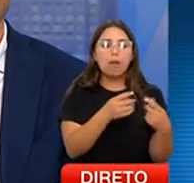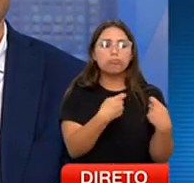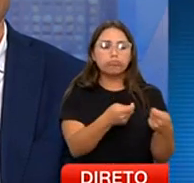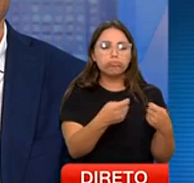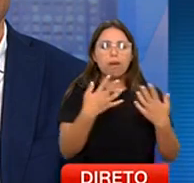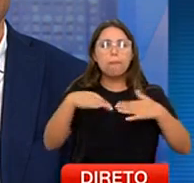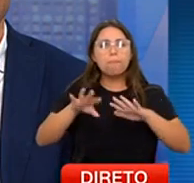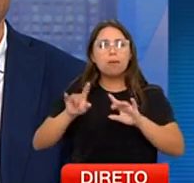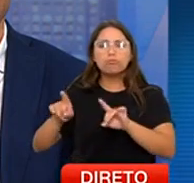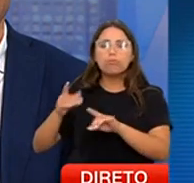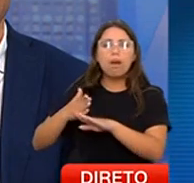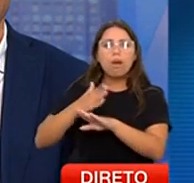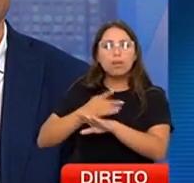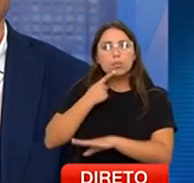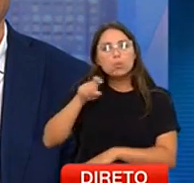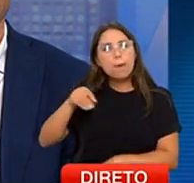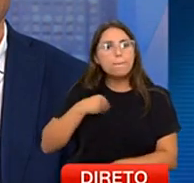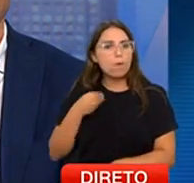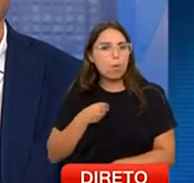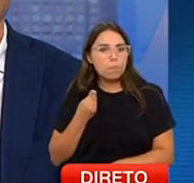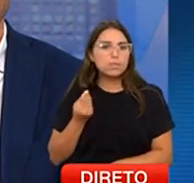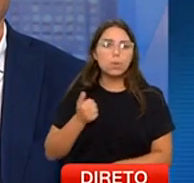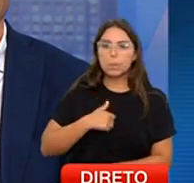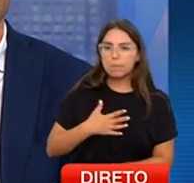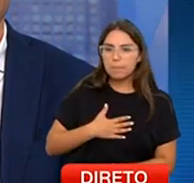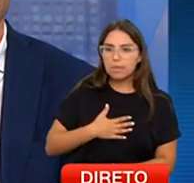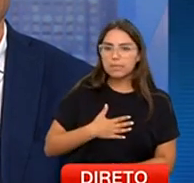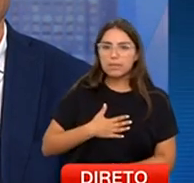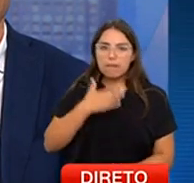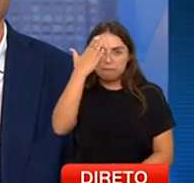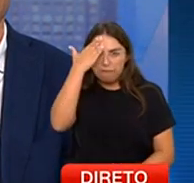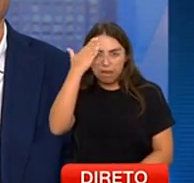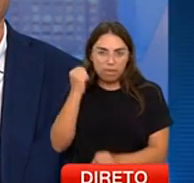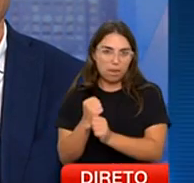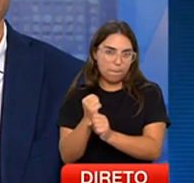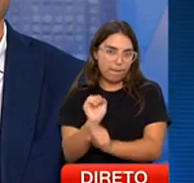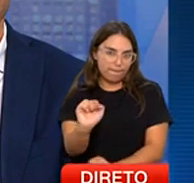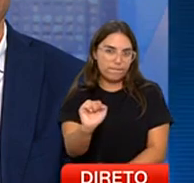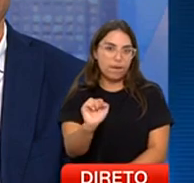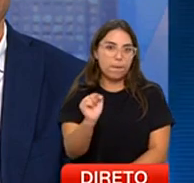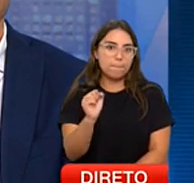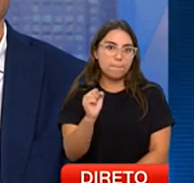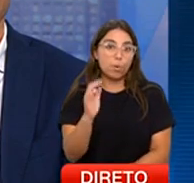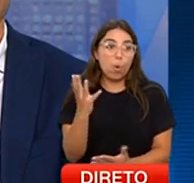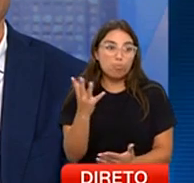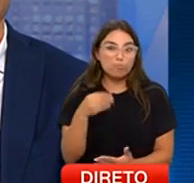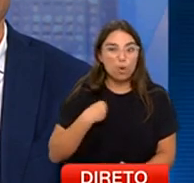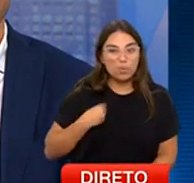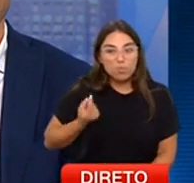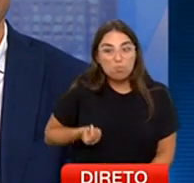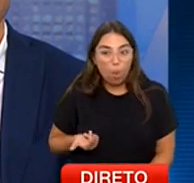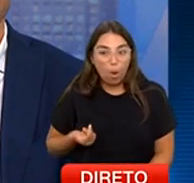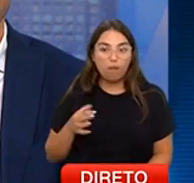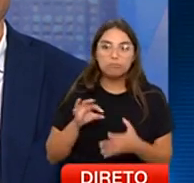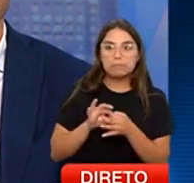antes eu gostava de o ouvir precisamente sobre a preocupação que é das empresas no seu entendimento profissional e ou AP preocupação eh com o